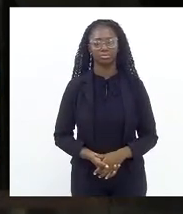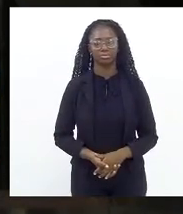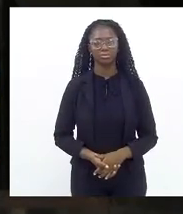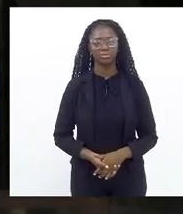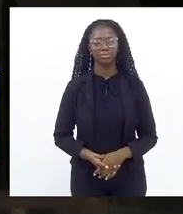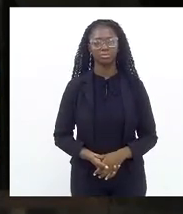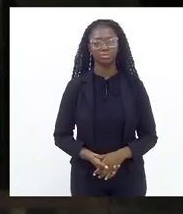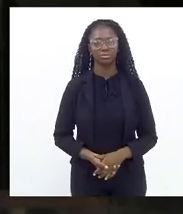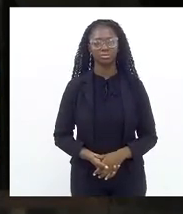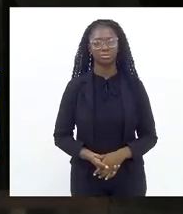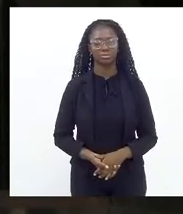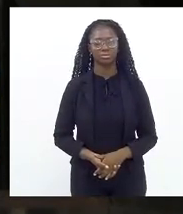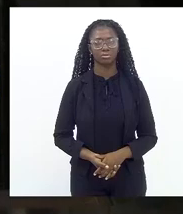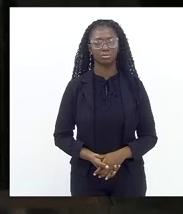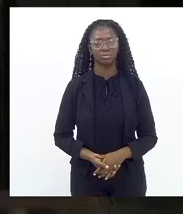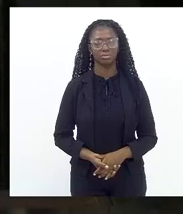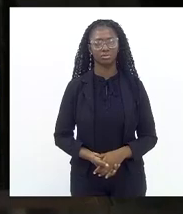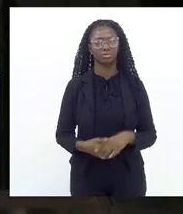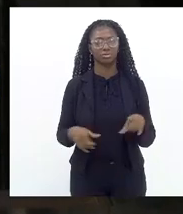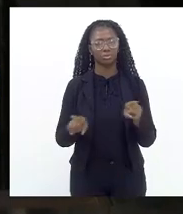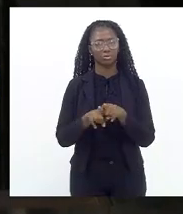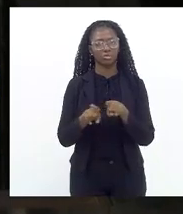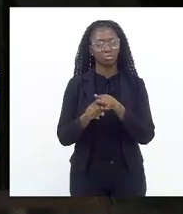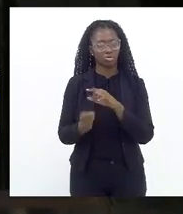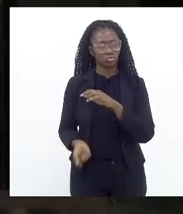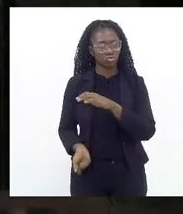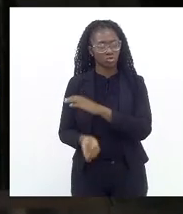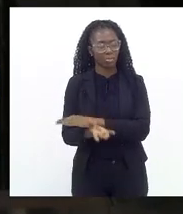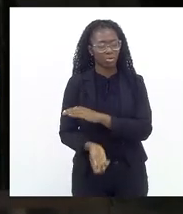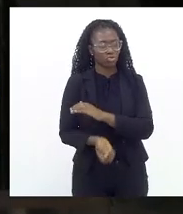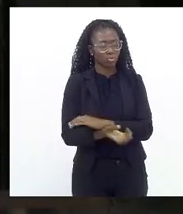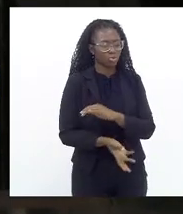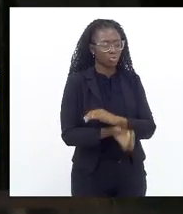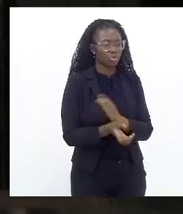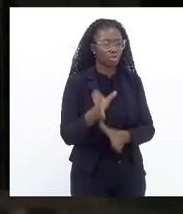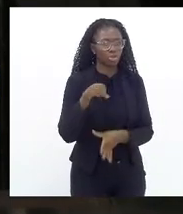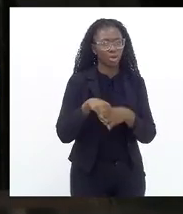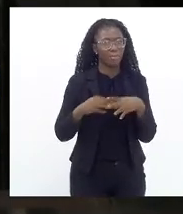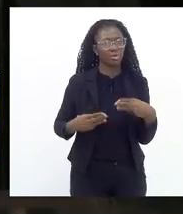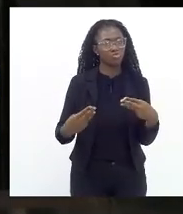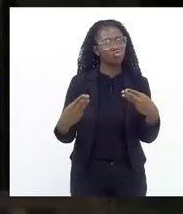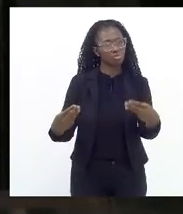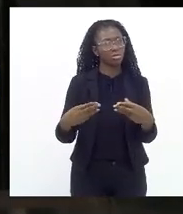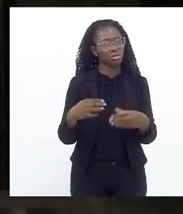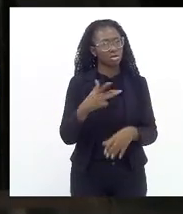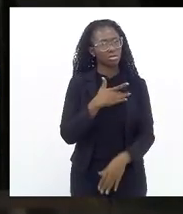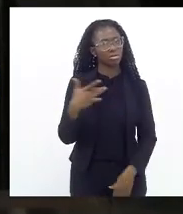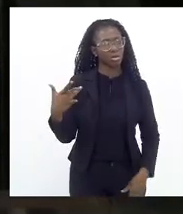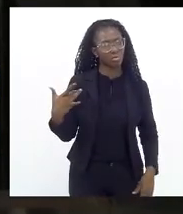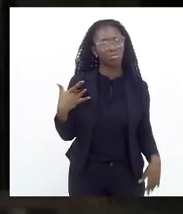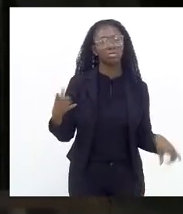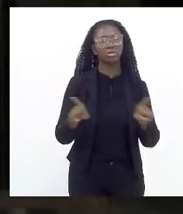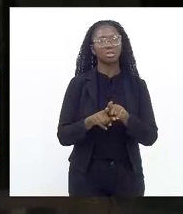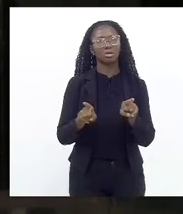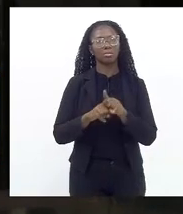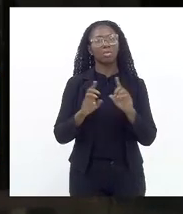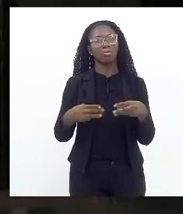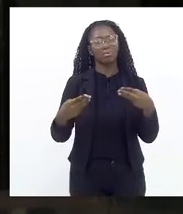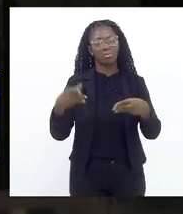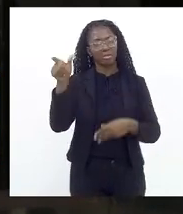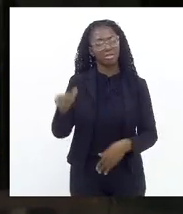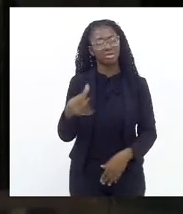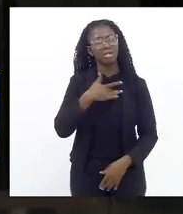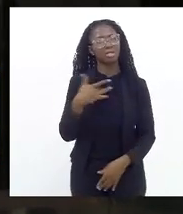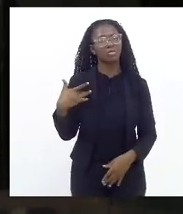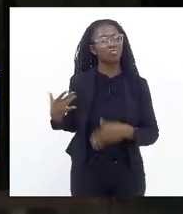dizer da corrupção desenfreada no Ministério da Saúde? O que dizer do ministro da Saúde que chegou